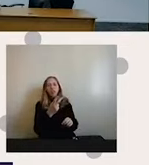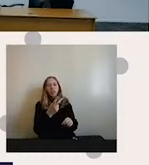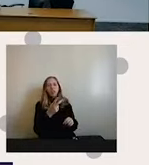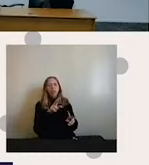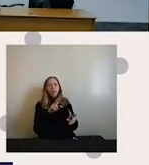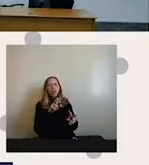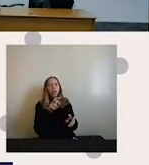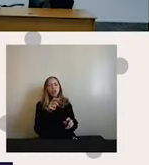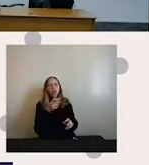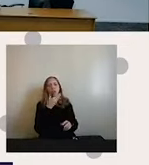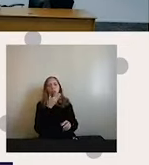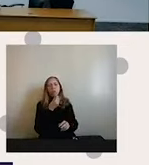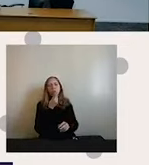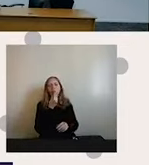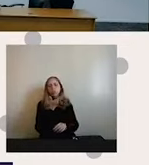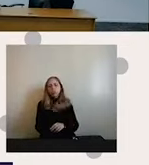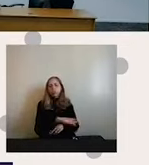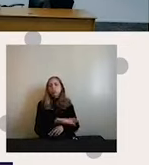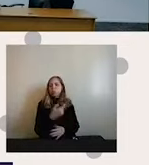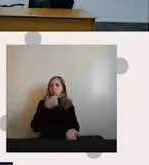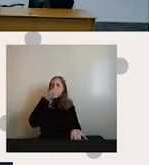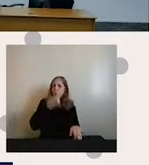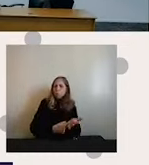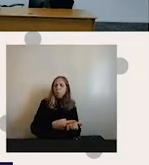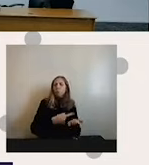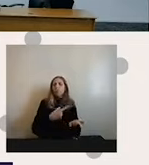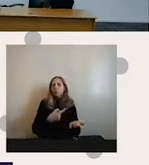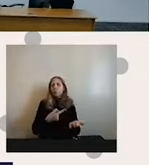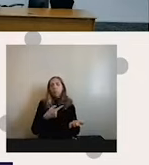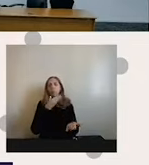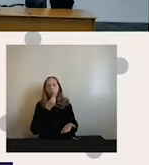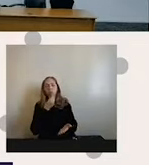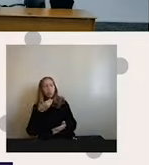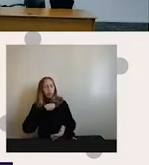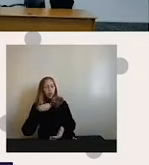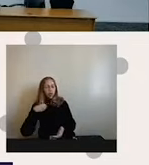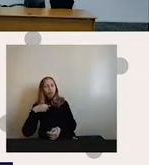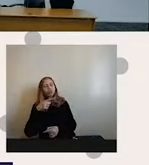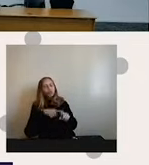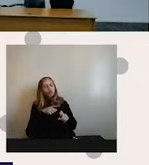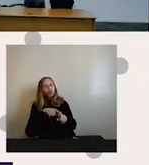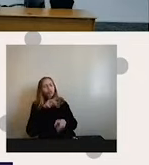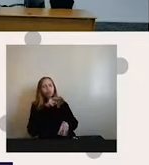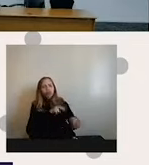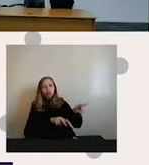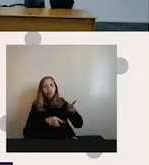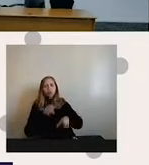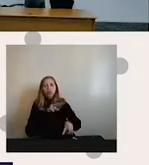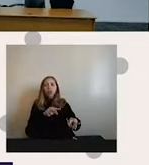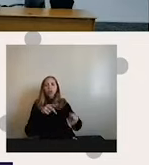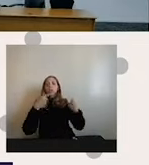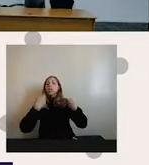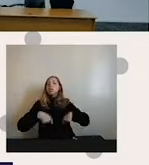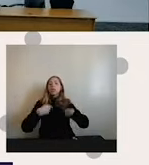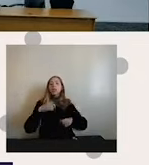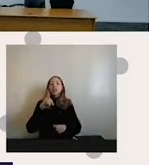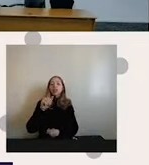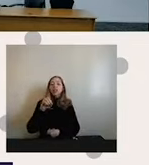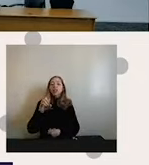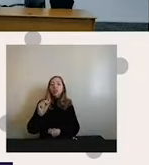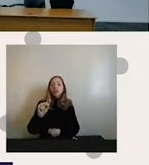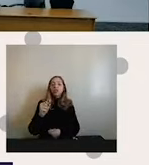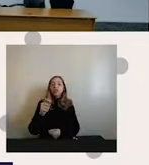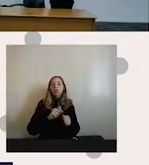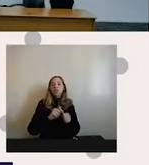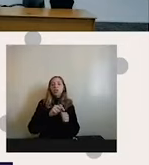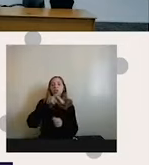comprometido com a saúde do trabalhador. Ele vai precisar de dados para ele fazer o nexo. Isso daqui eu estou usando o Manual